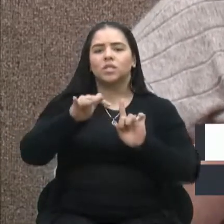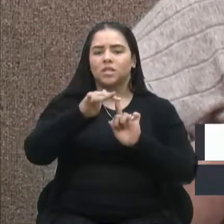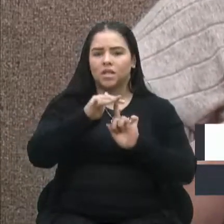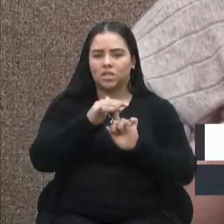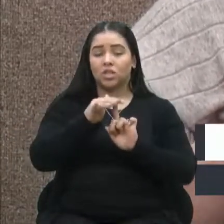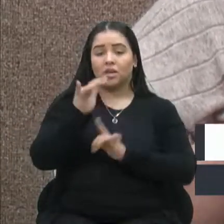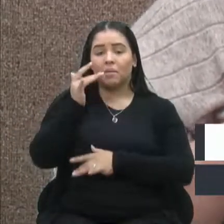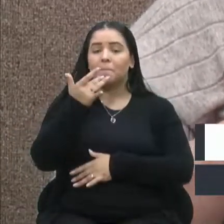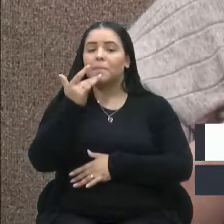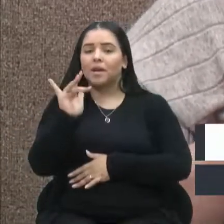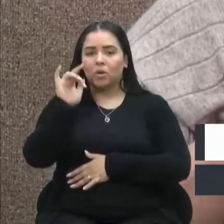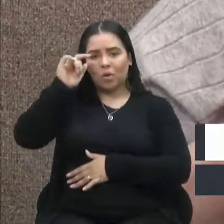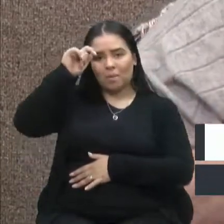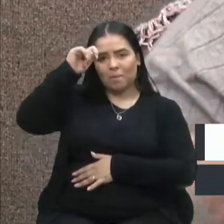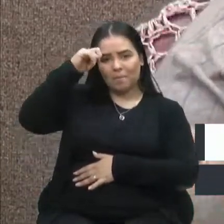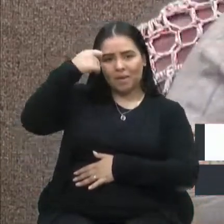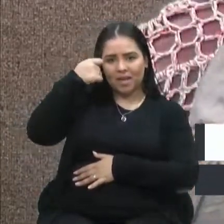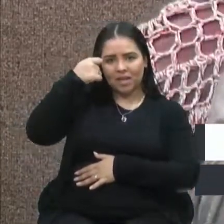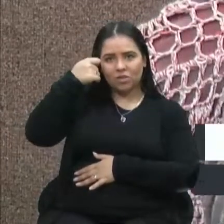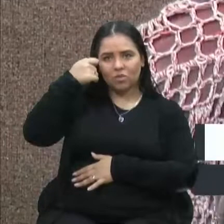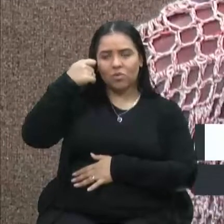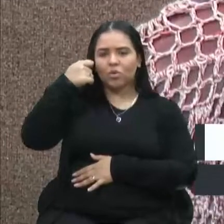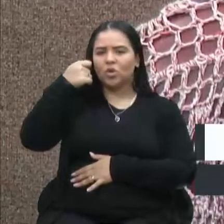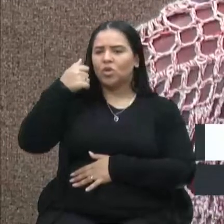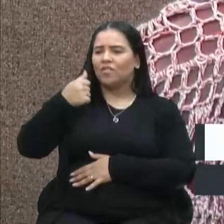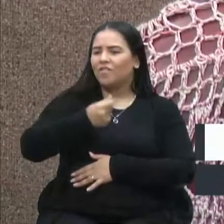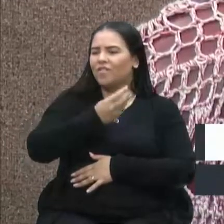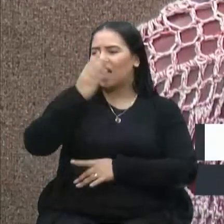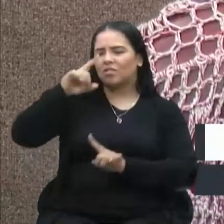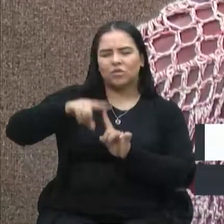que branco, preto, pardo, índio,